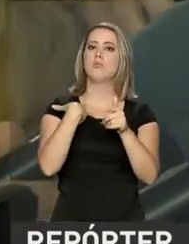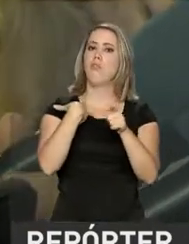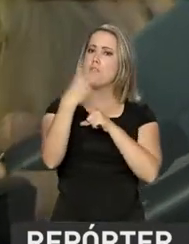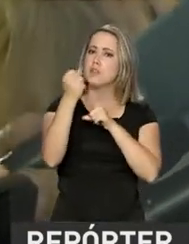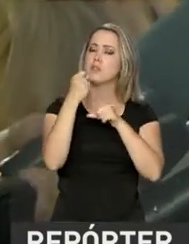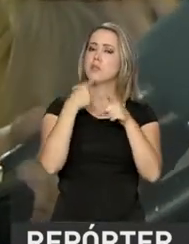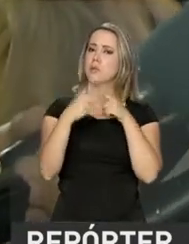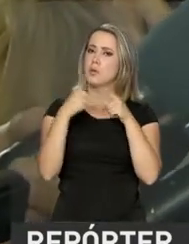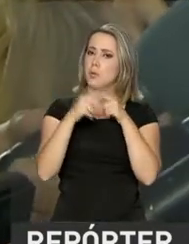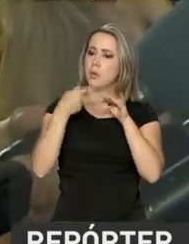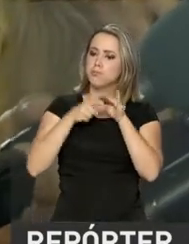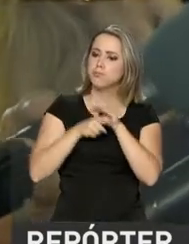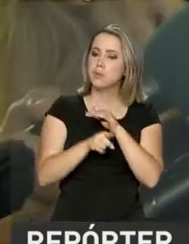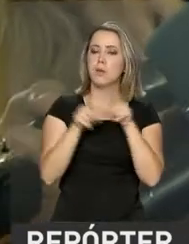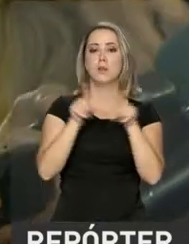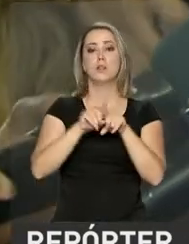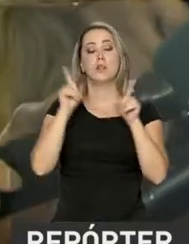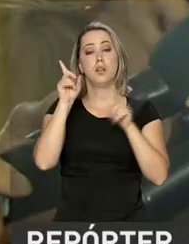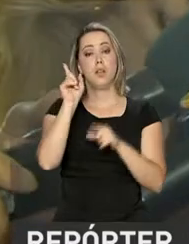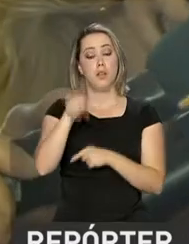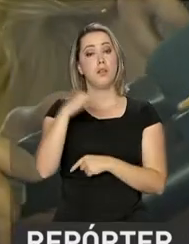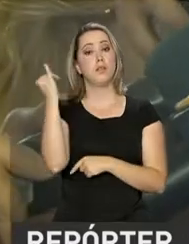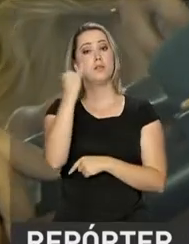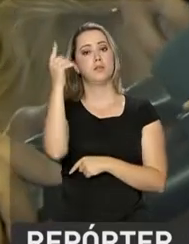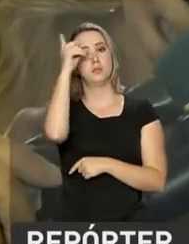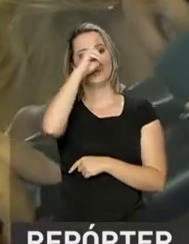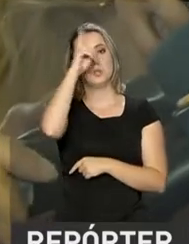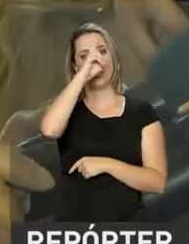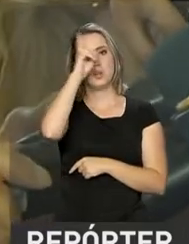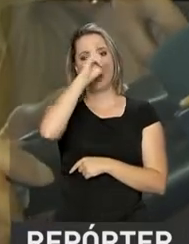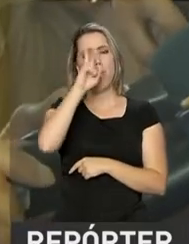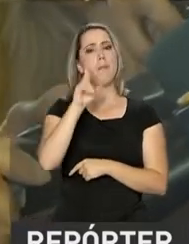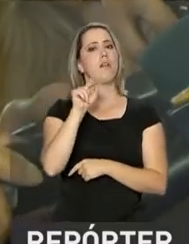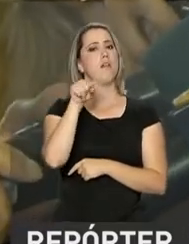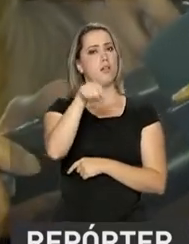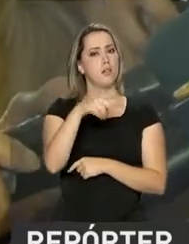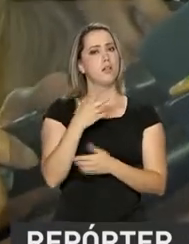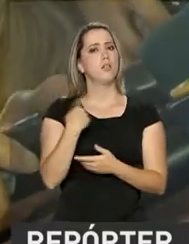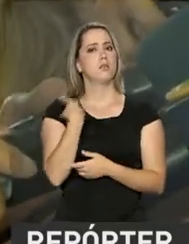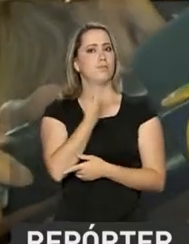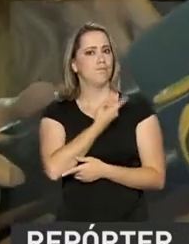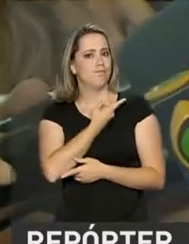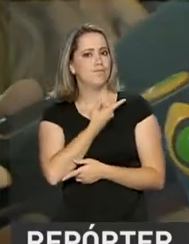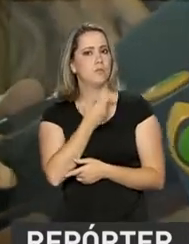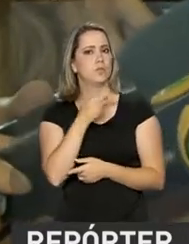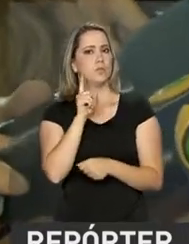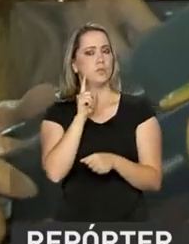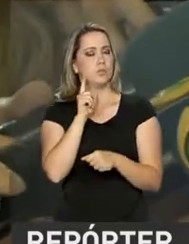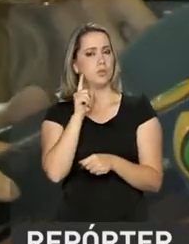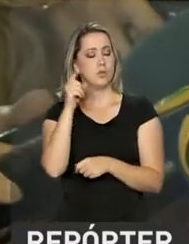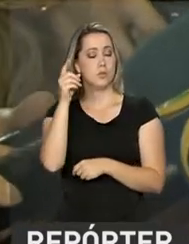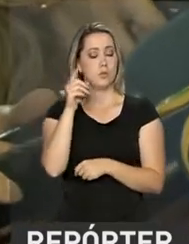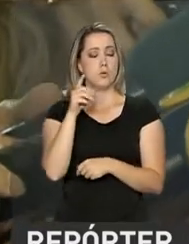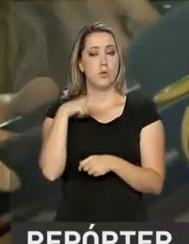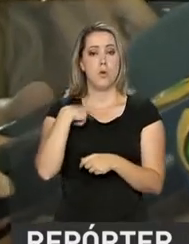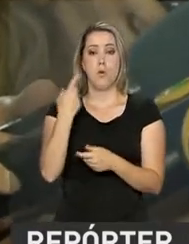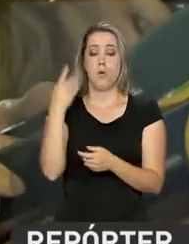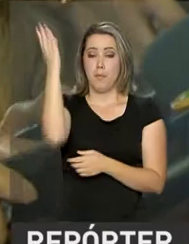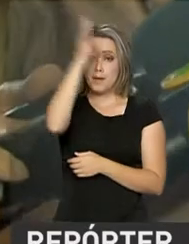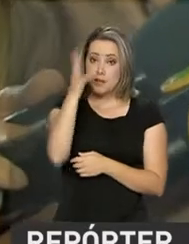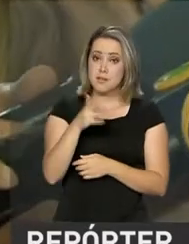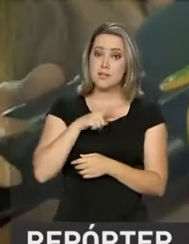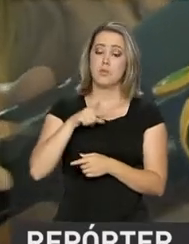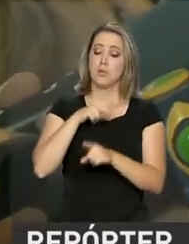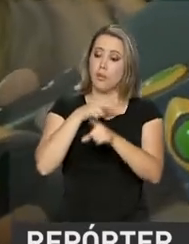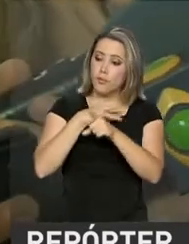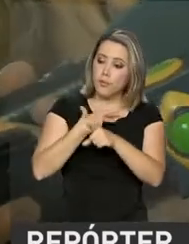nossa história, é importante lembrar aspectos simbólicos de momentos onde o Brasil teve um